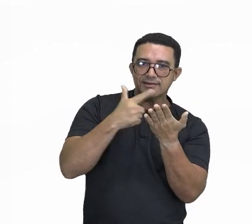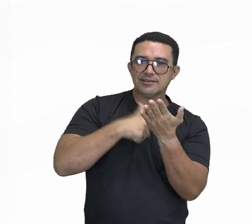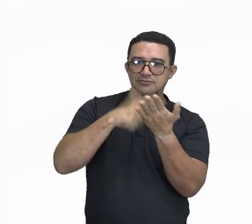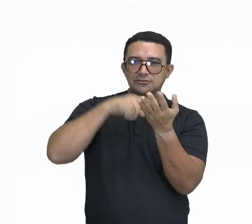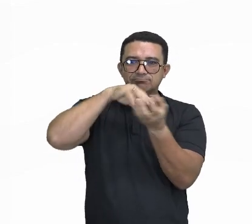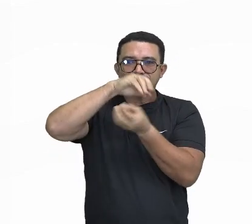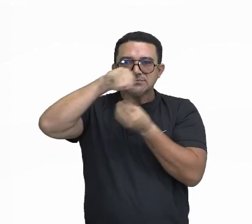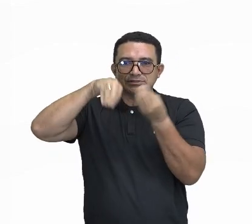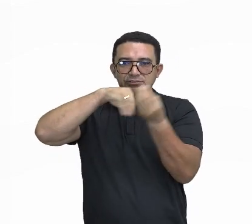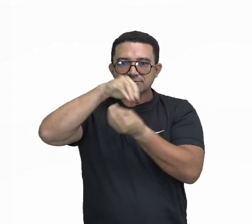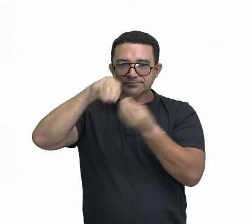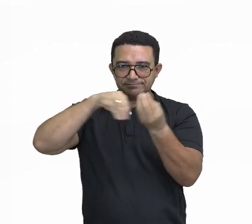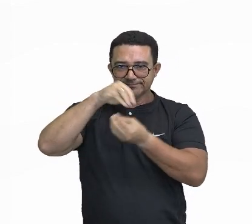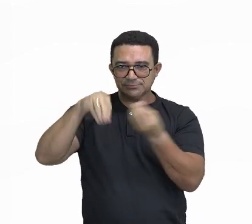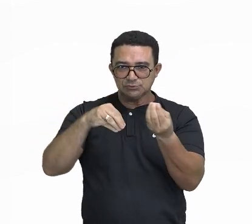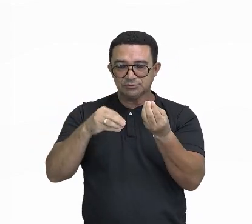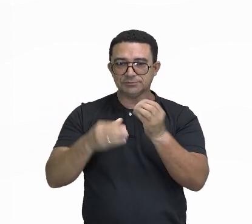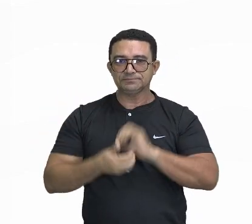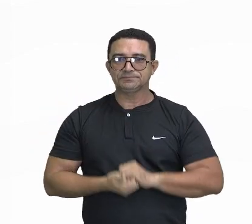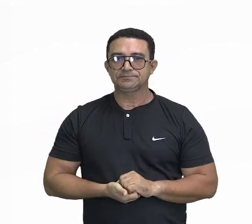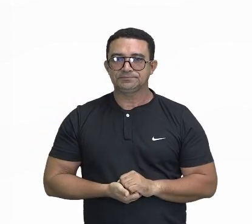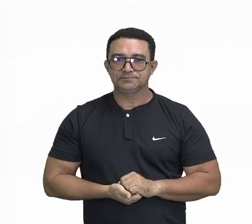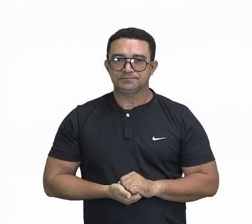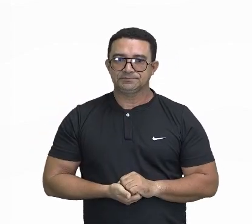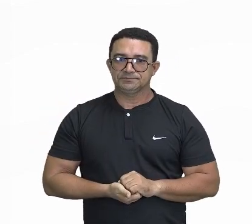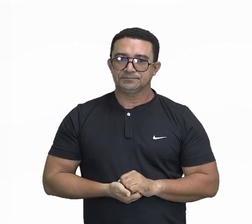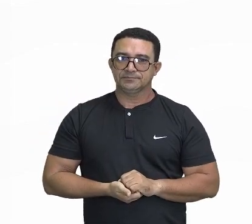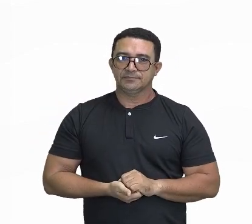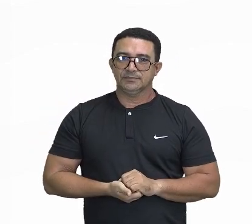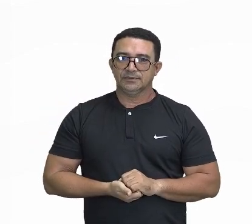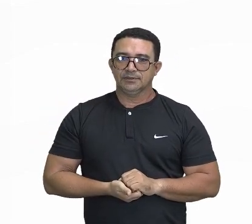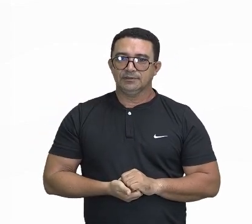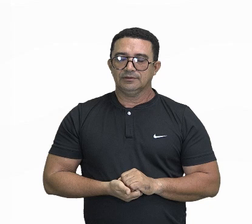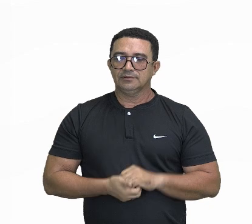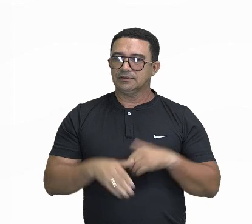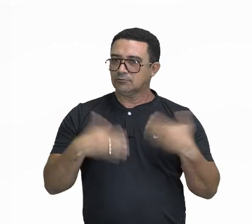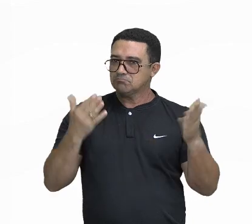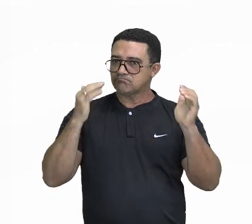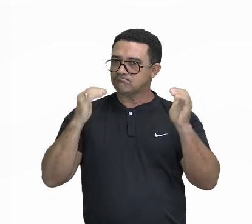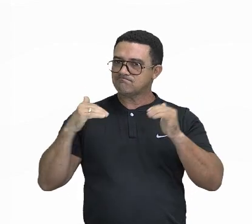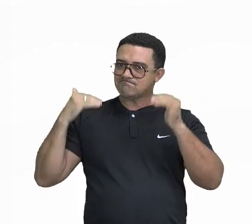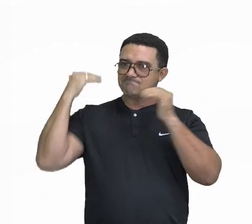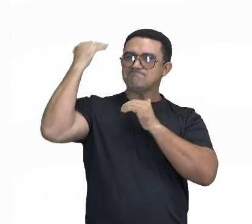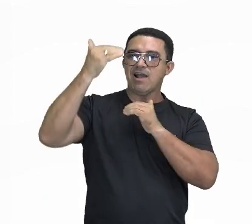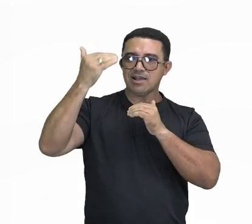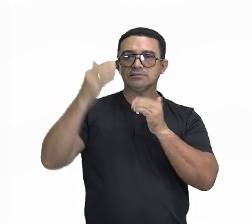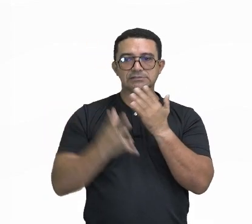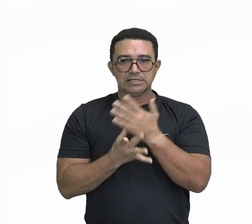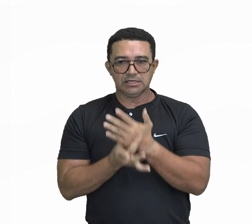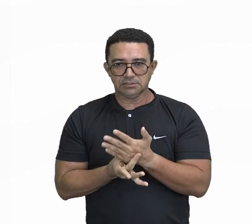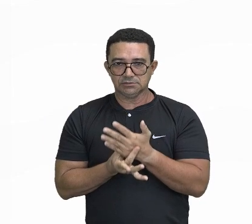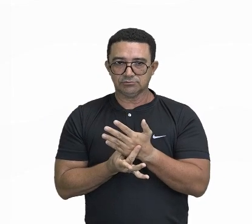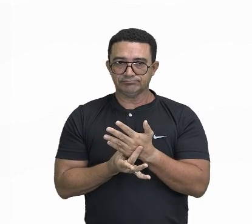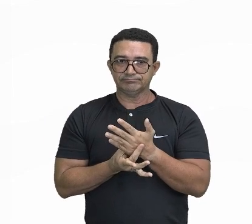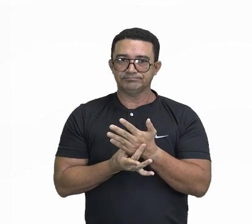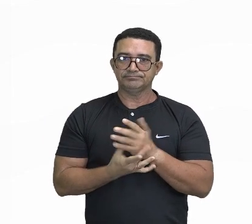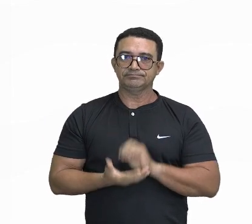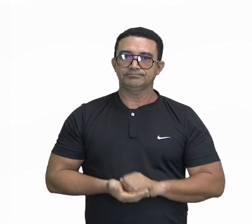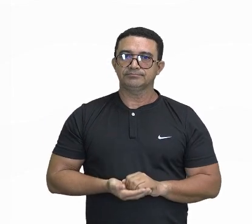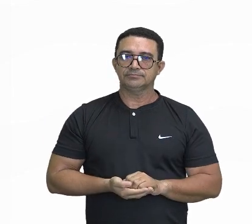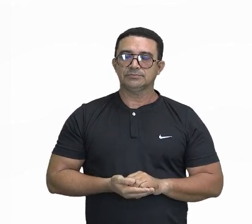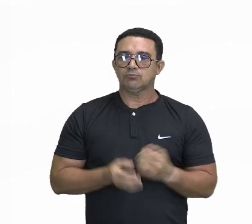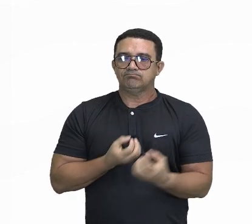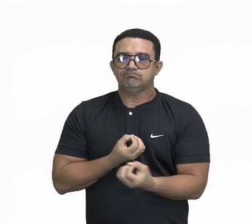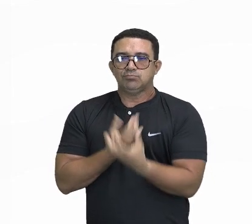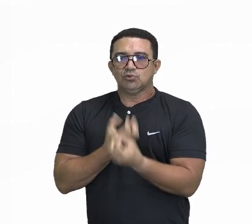real possível. Então, esse é o hiperrealismo. Então, manter uma